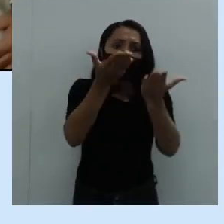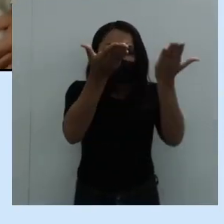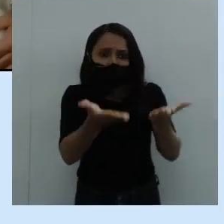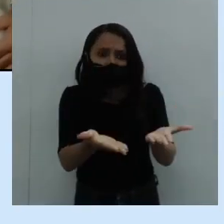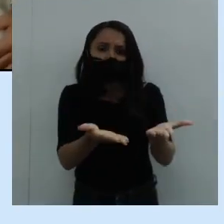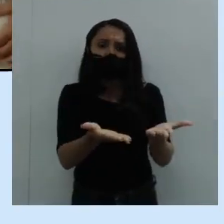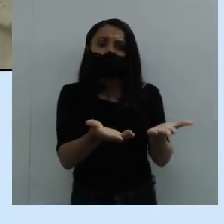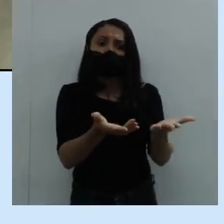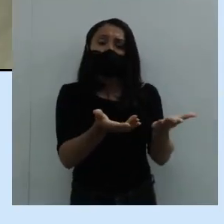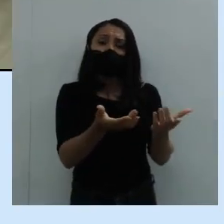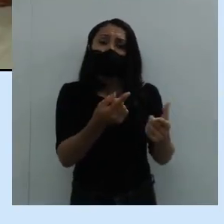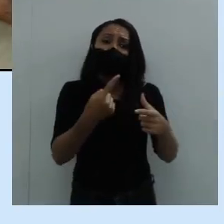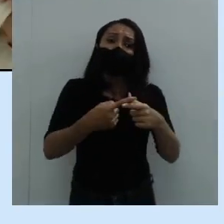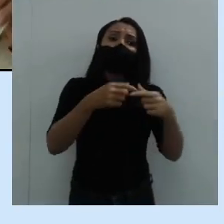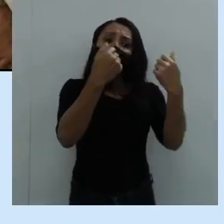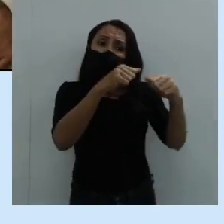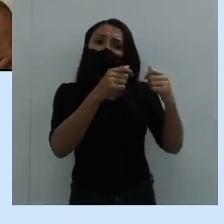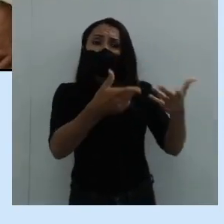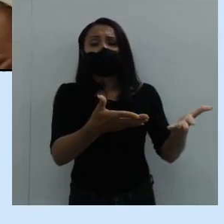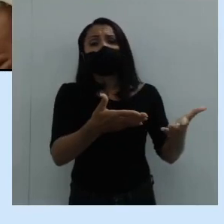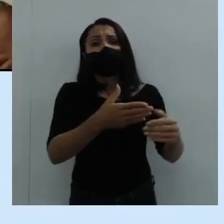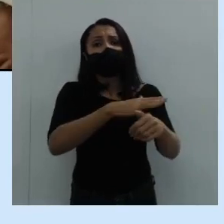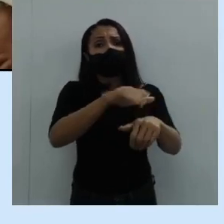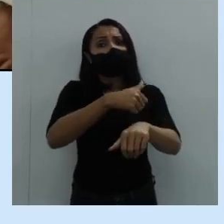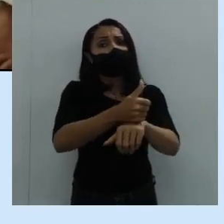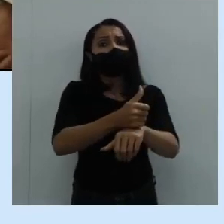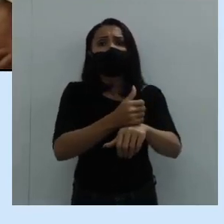mesmo local, a qualidade de vida não vai mudar.